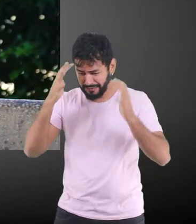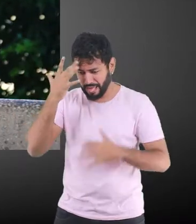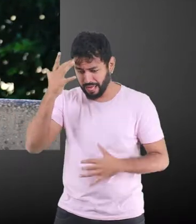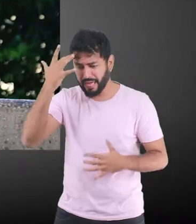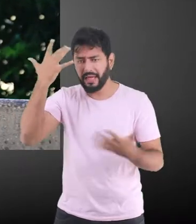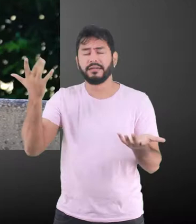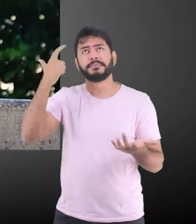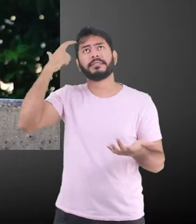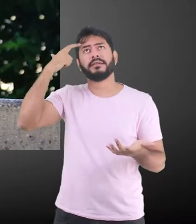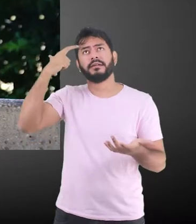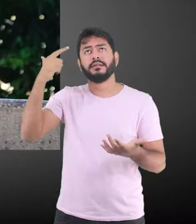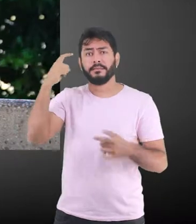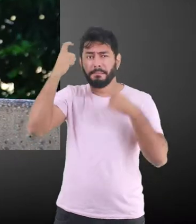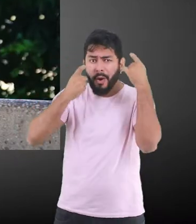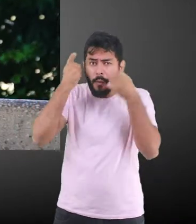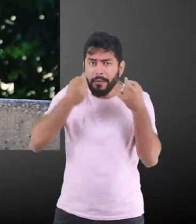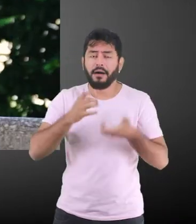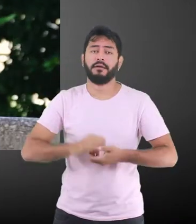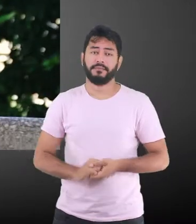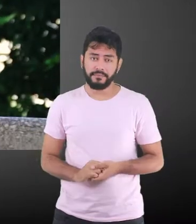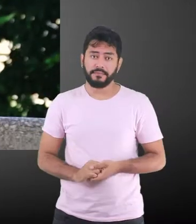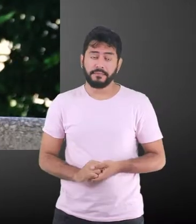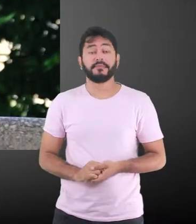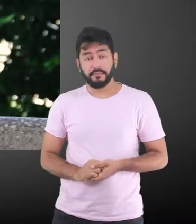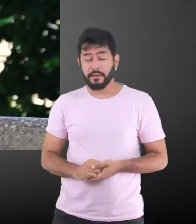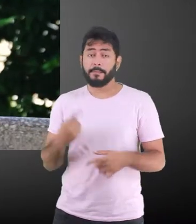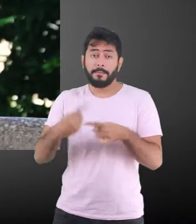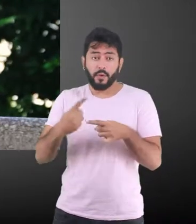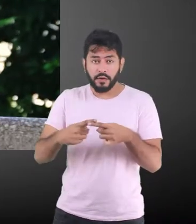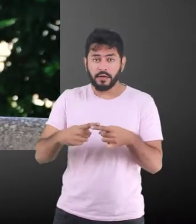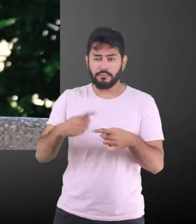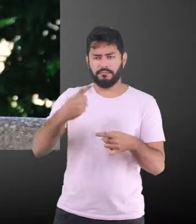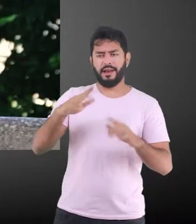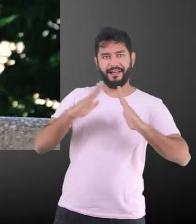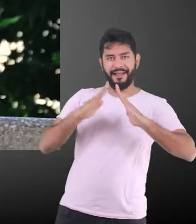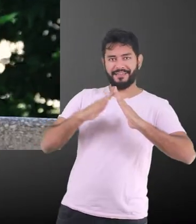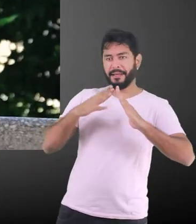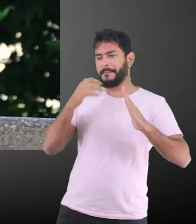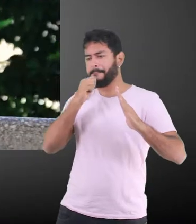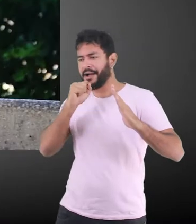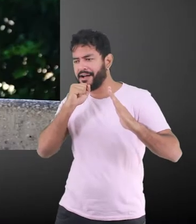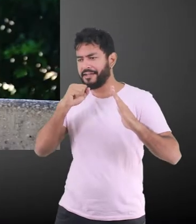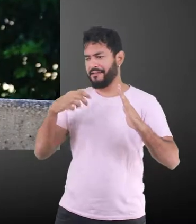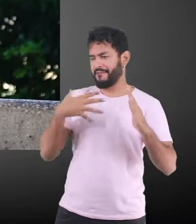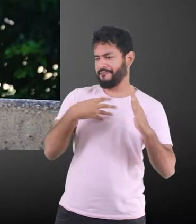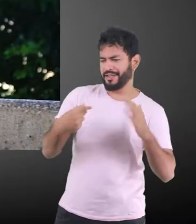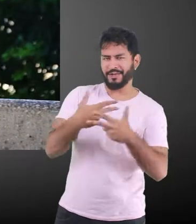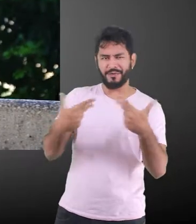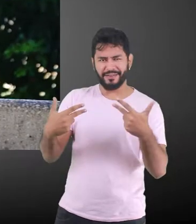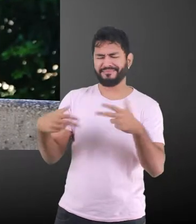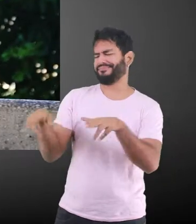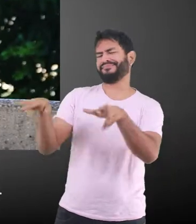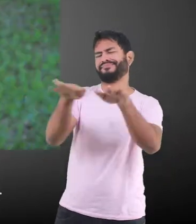a gente já tá pensando no amanhã para resolver. Porque a gente, assim, é mãe e filho, mas parece tudo ser irmãos, sabe? Não somos aquela coisa